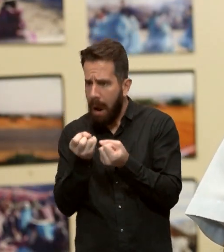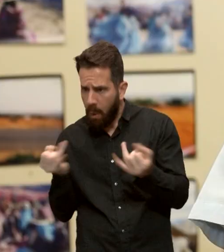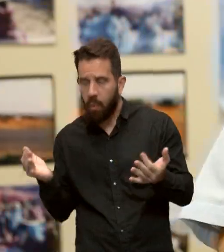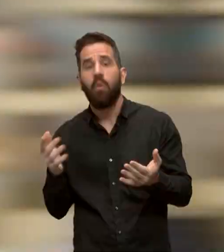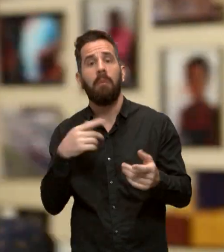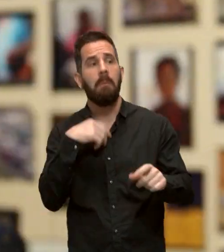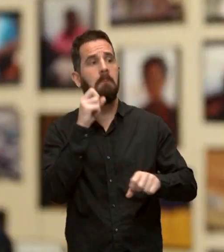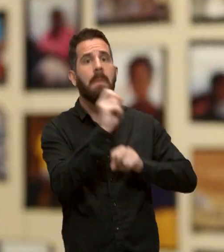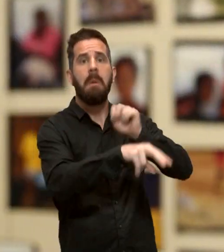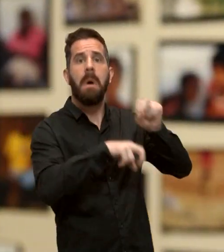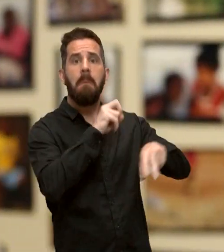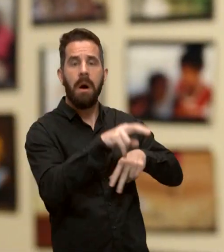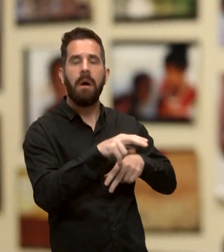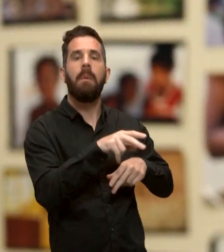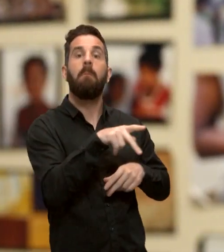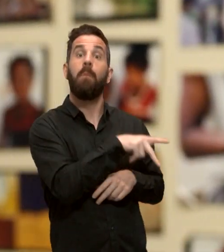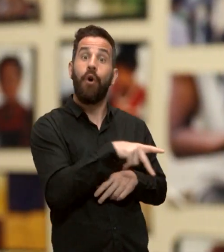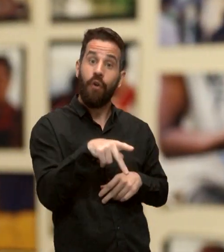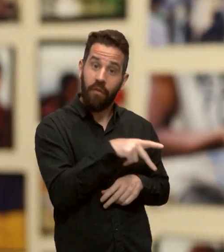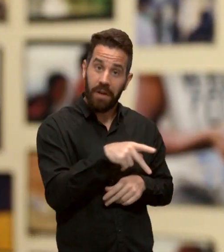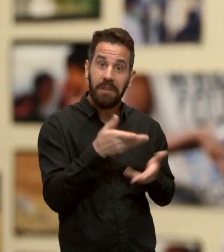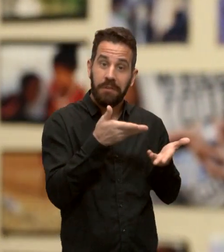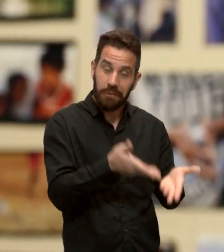da universidade depois.